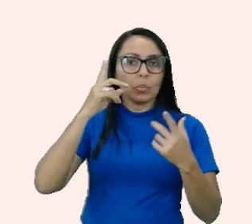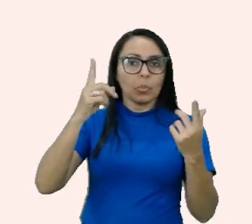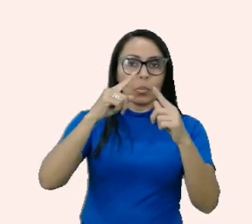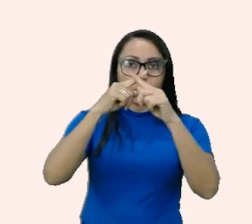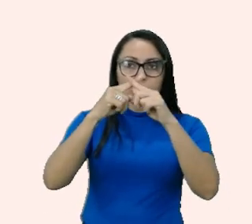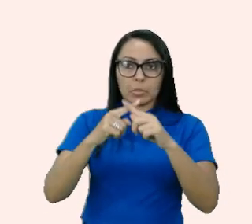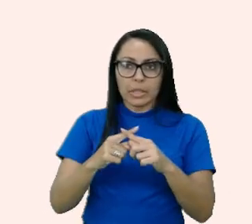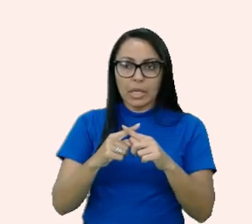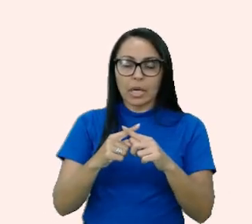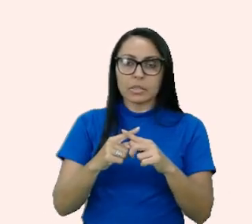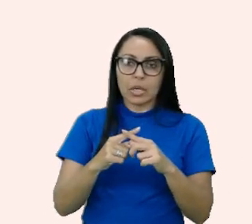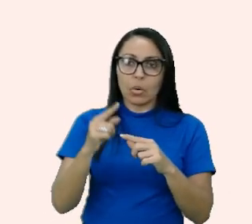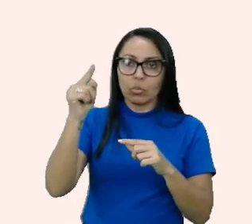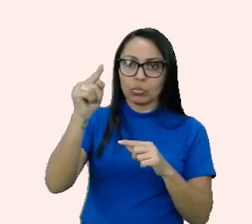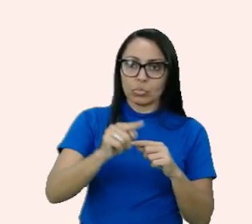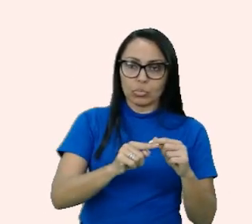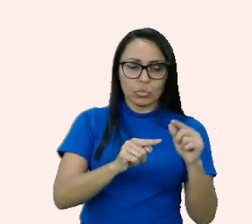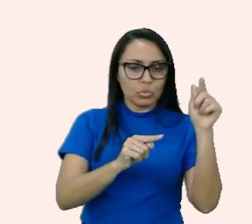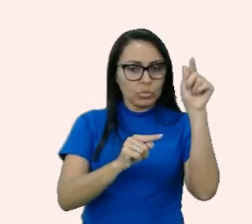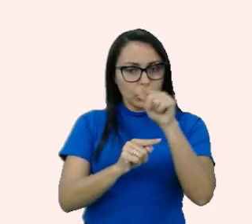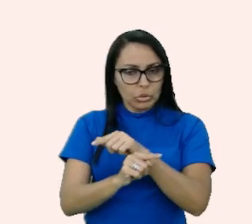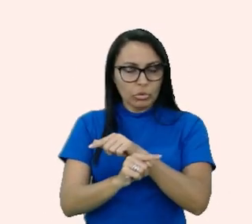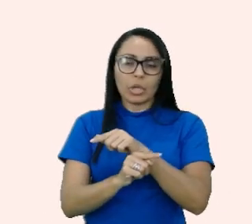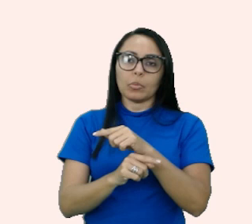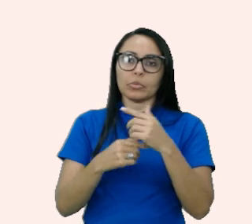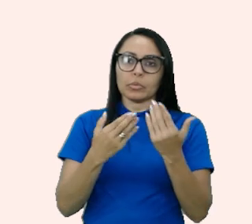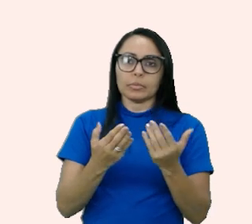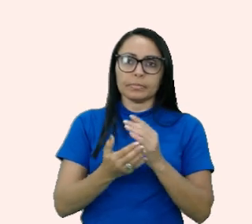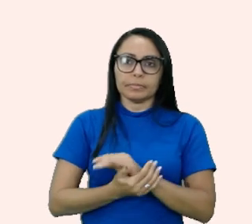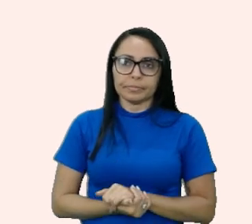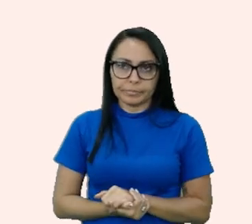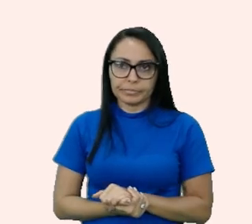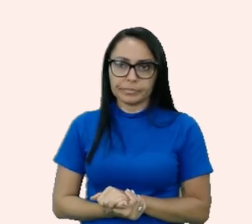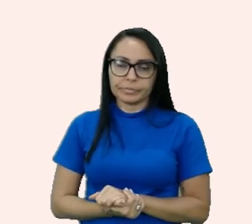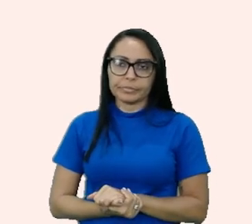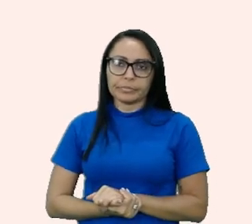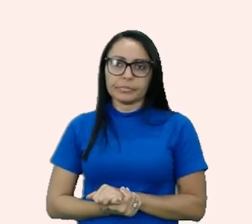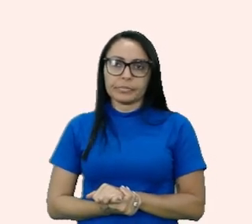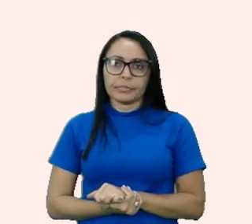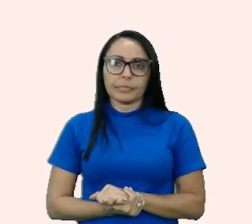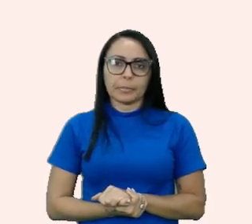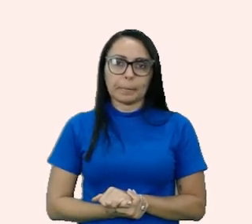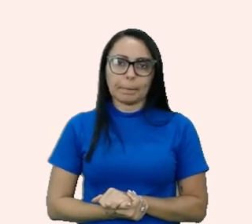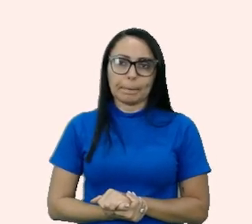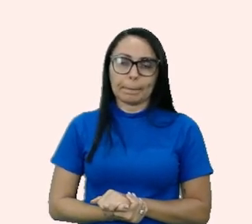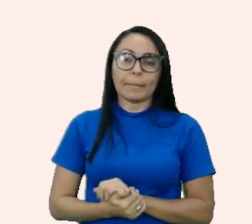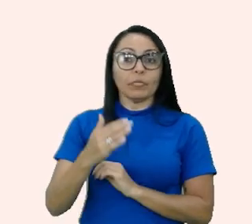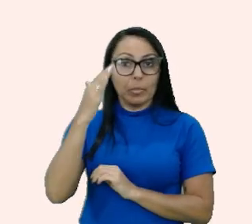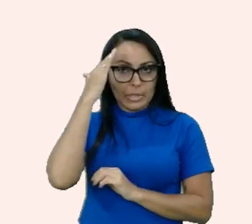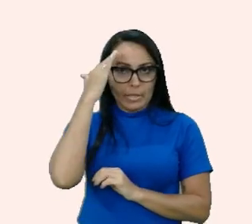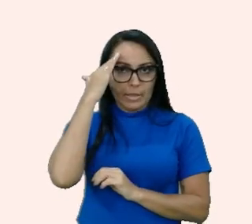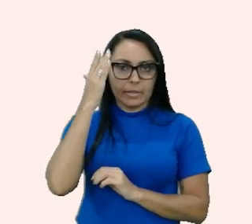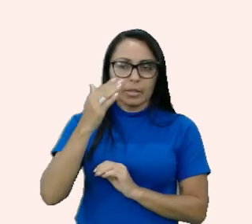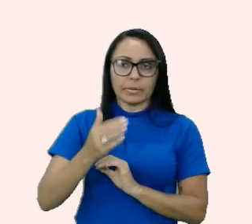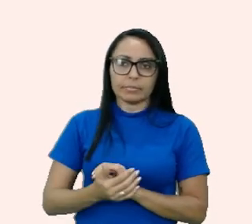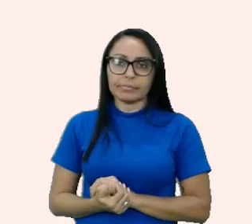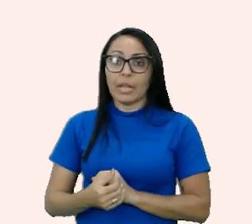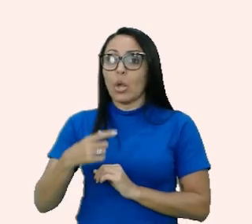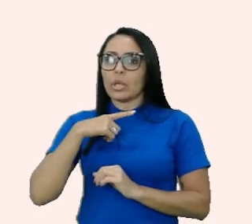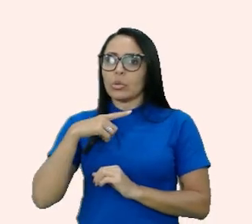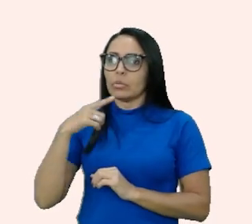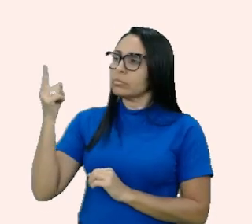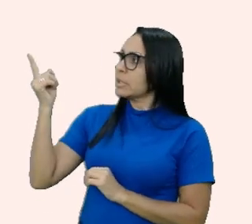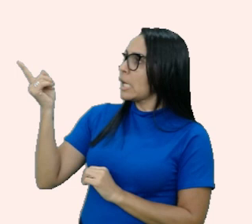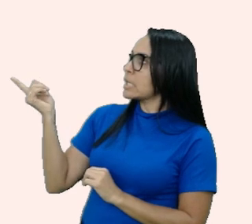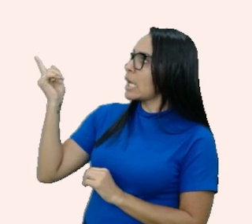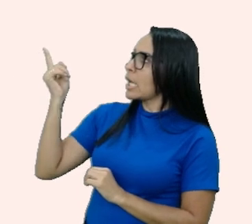dos extremos é igual ao produto ou multiplicação dos meios. Vamos entender isso aqui, ó. Eu tenho aí